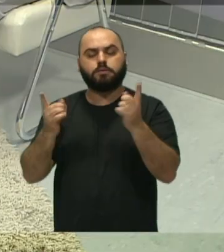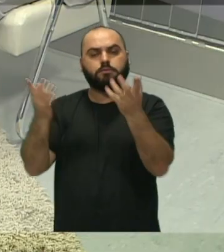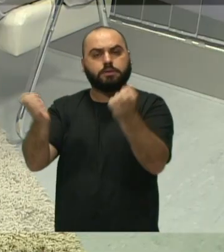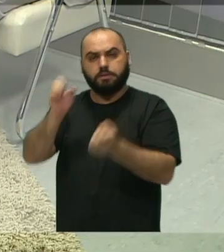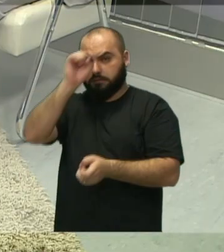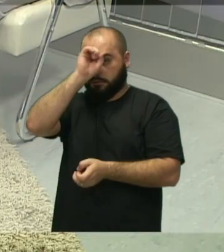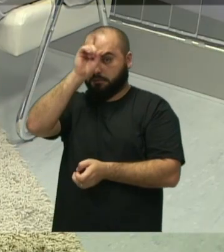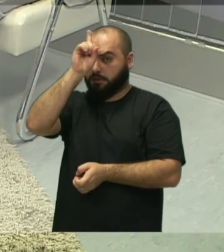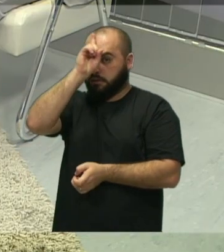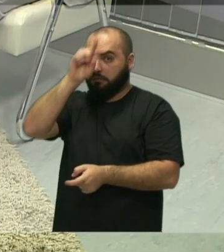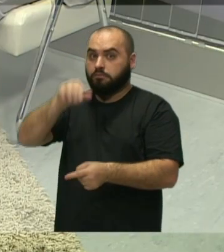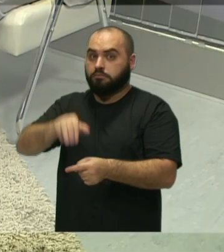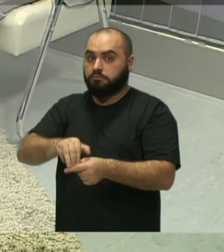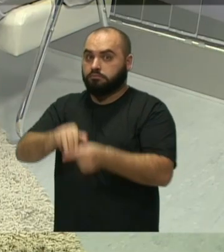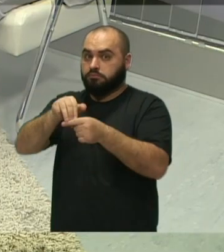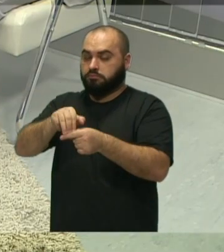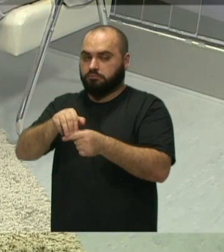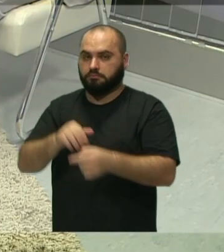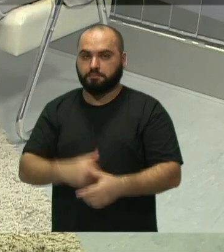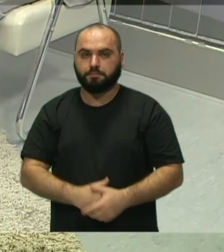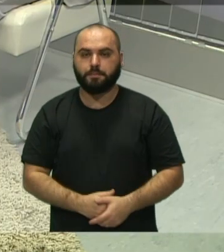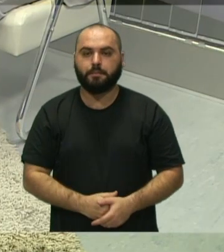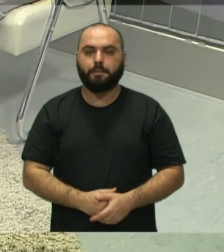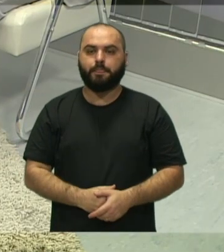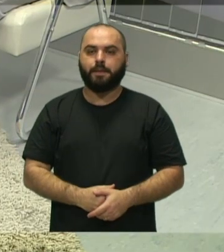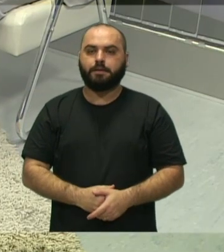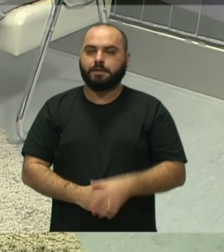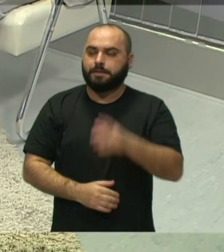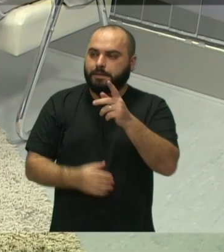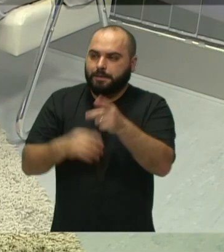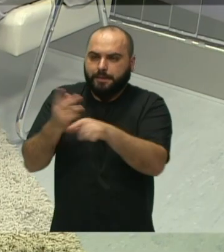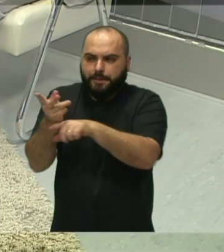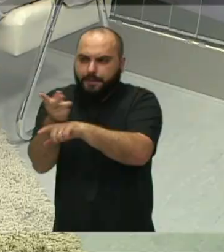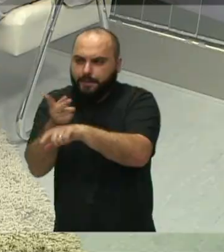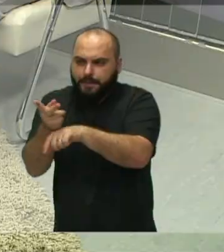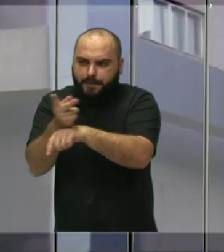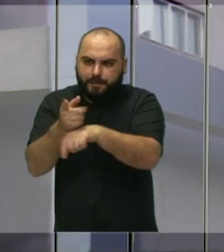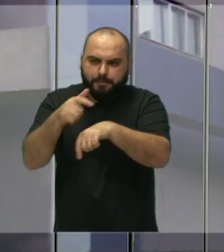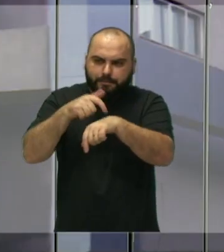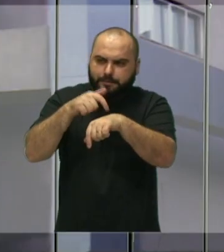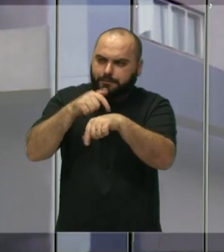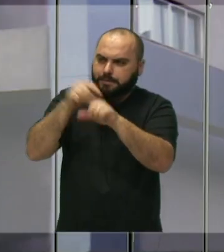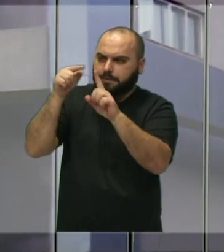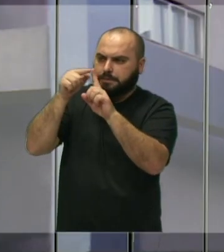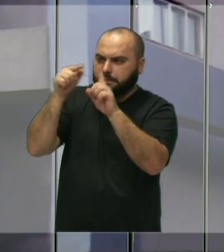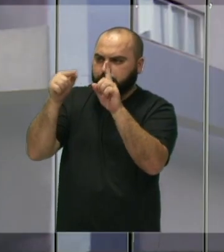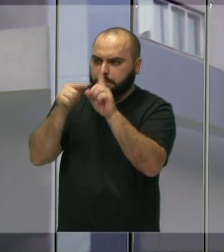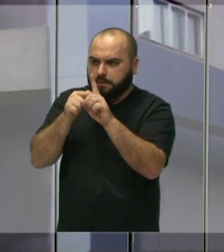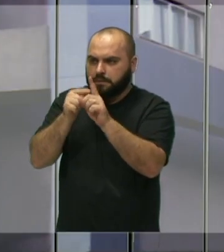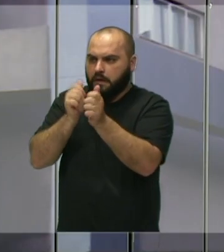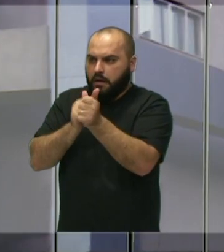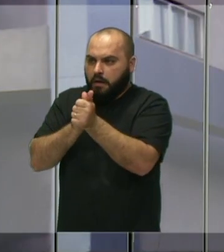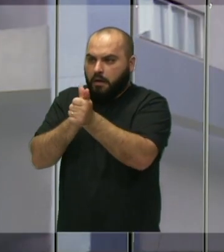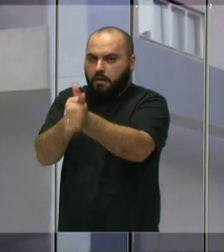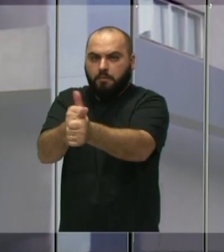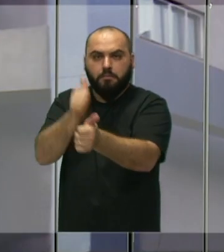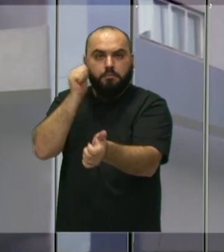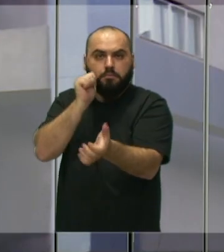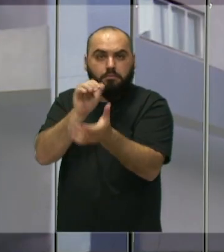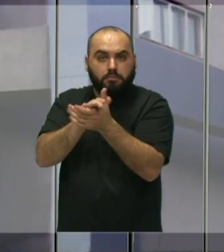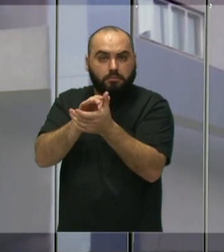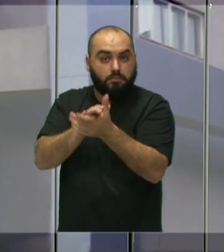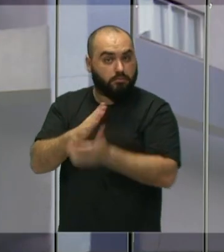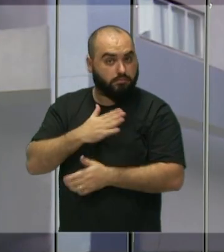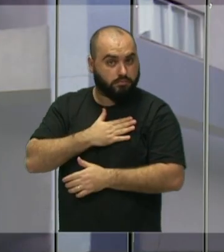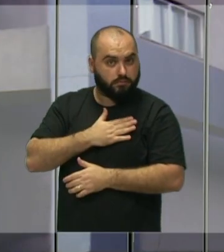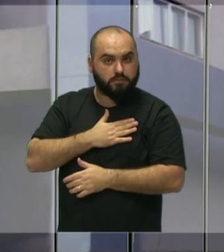público. E procurei a todo momento durante a gestação acompanhar a minha esposa,